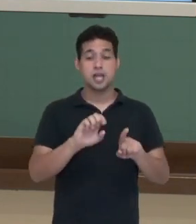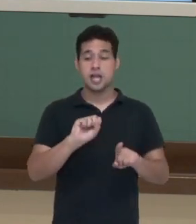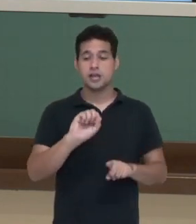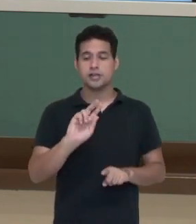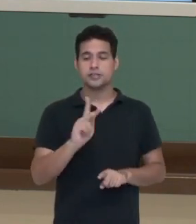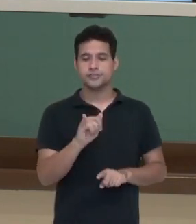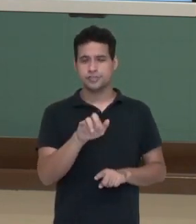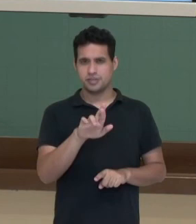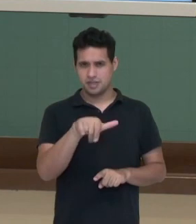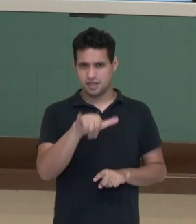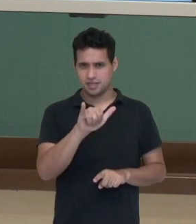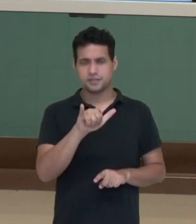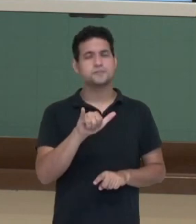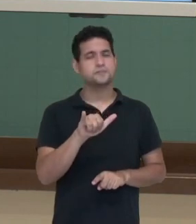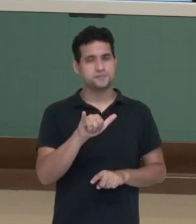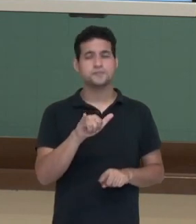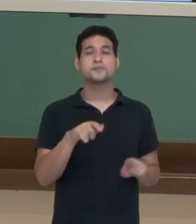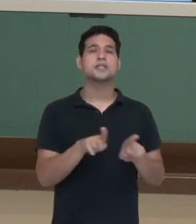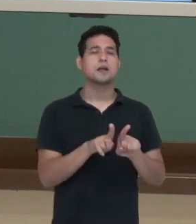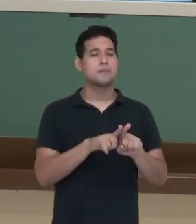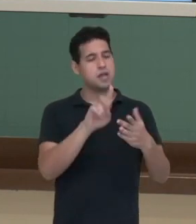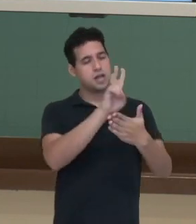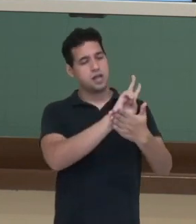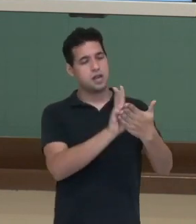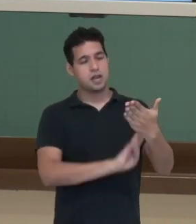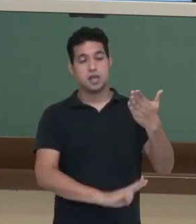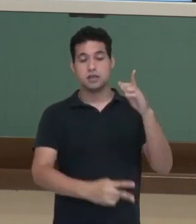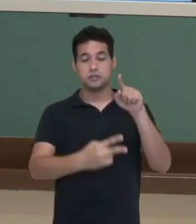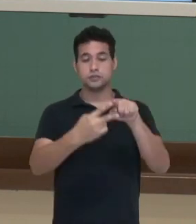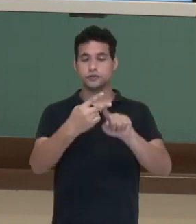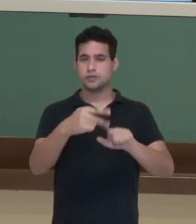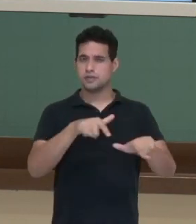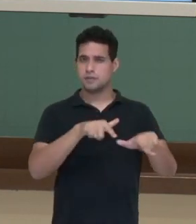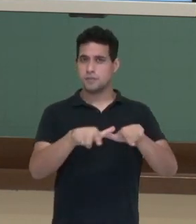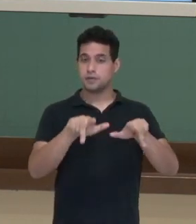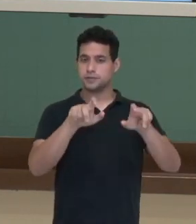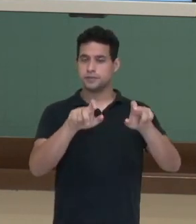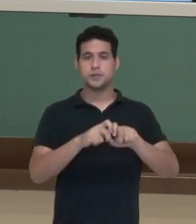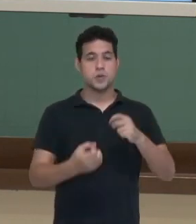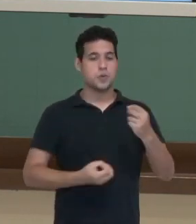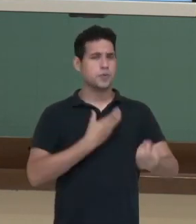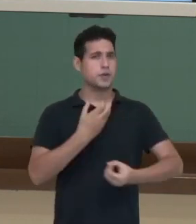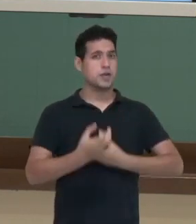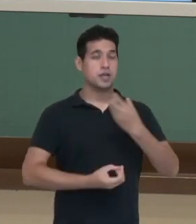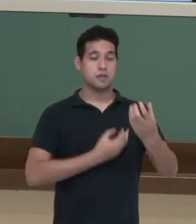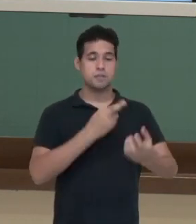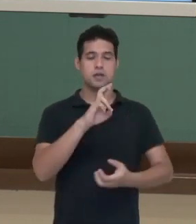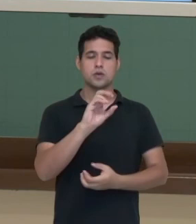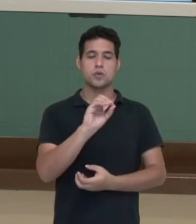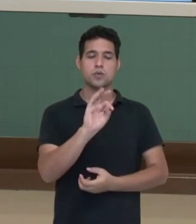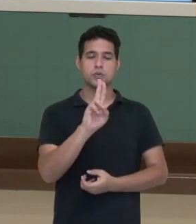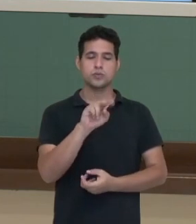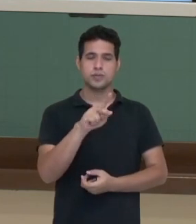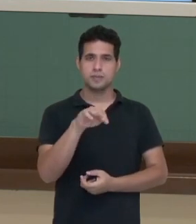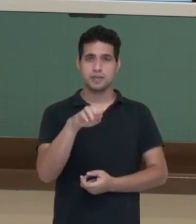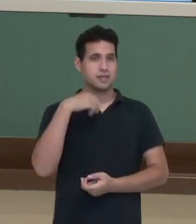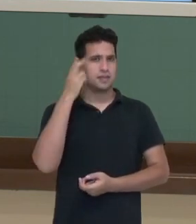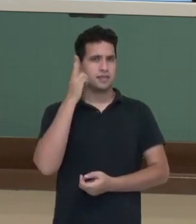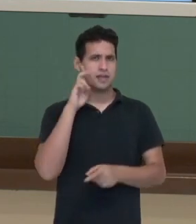Shirley Capbell-Bar e lemos 2 obras suas, o poema Rotundamente Negra e